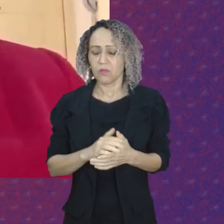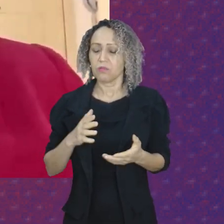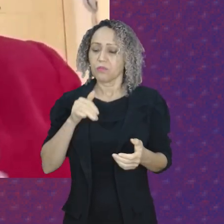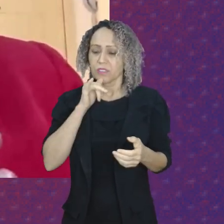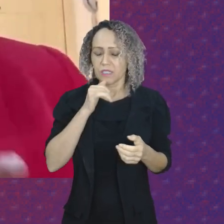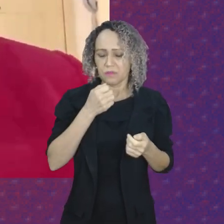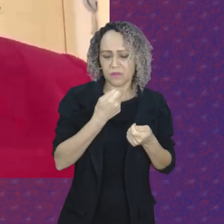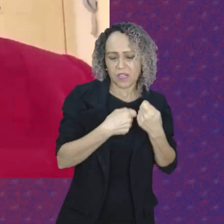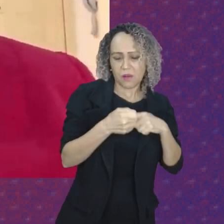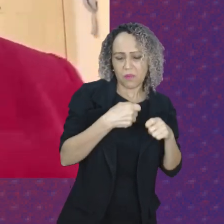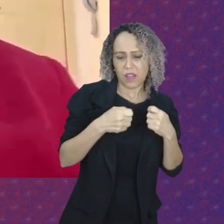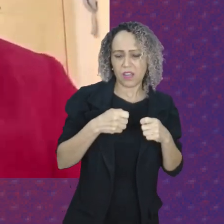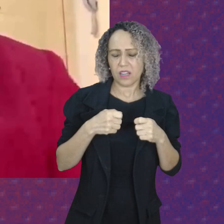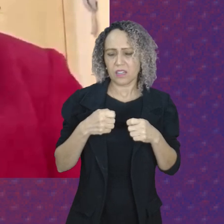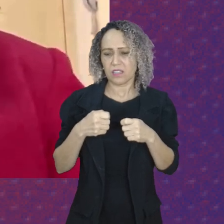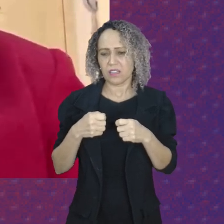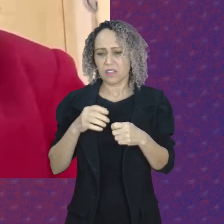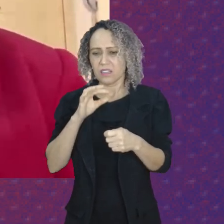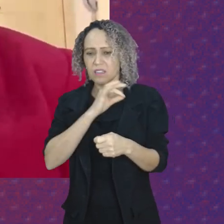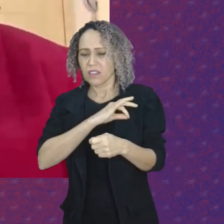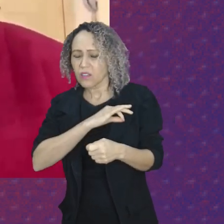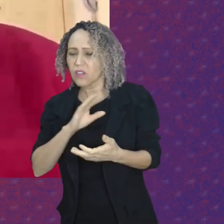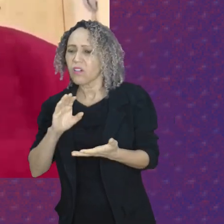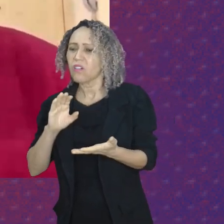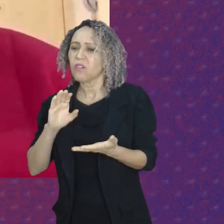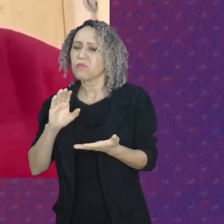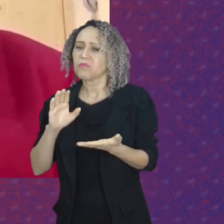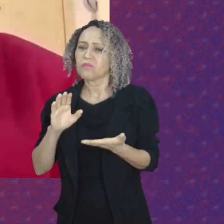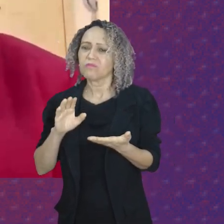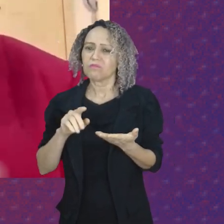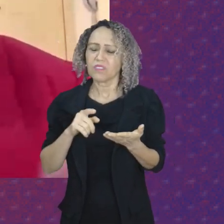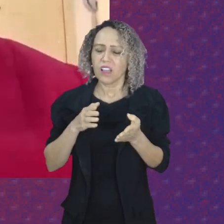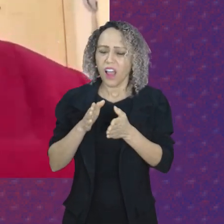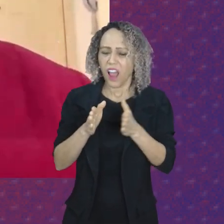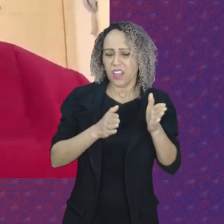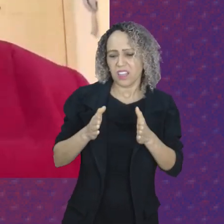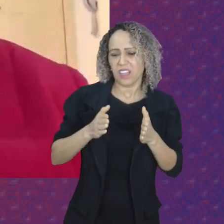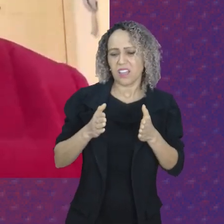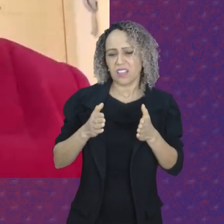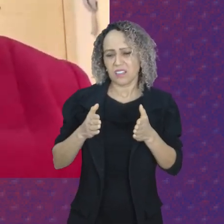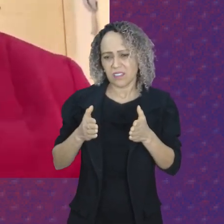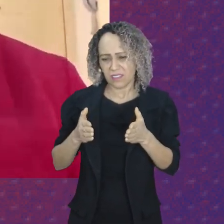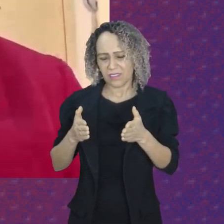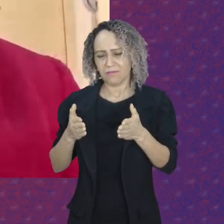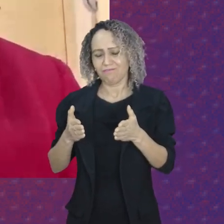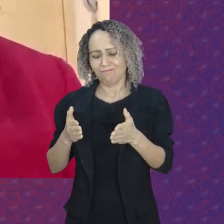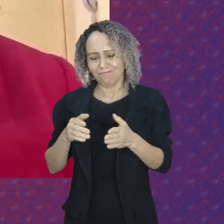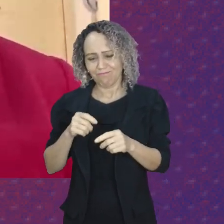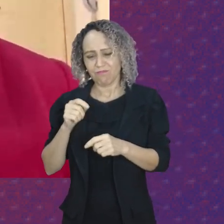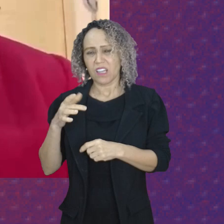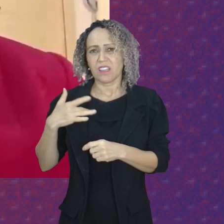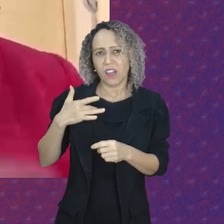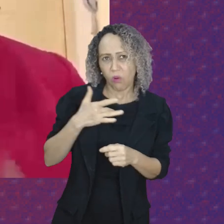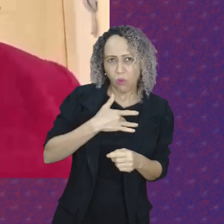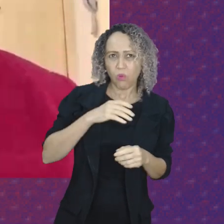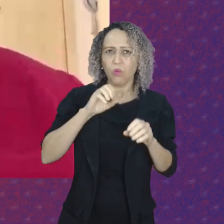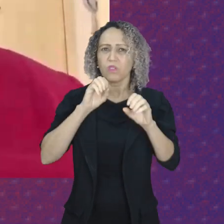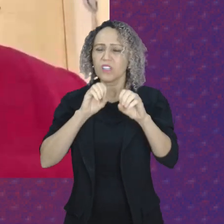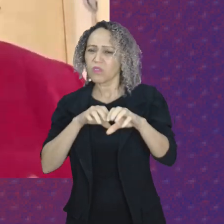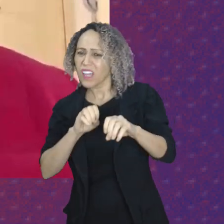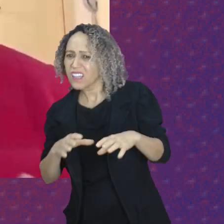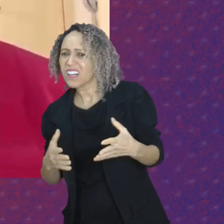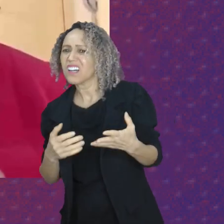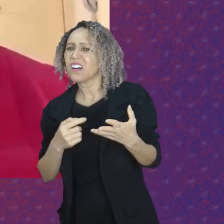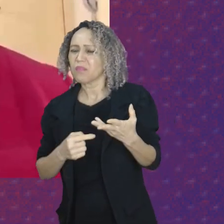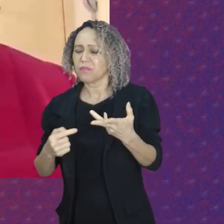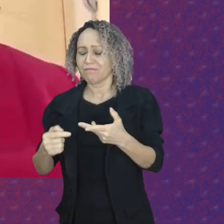econômico, renda, acesso a serviços públicos, sempre as mulheres, e aí, né, as mulheres